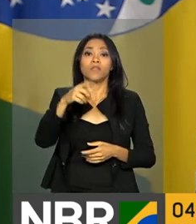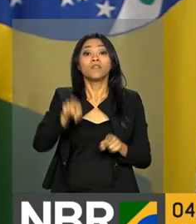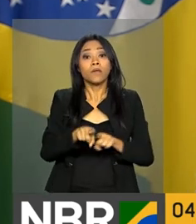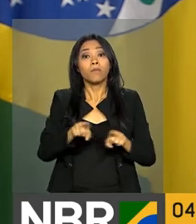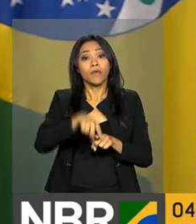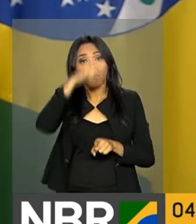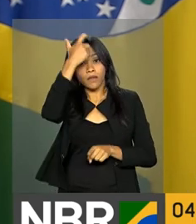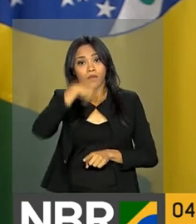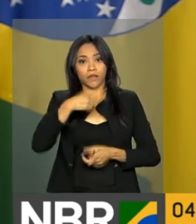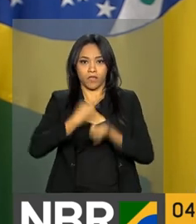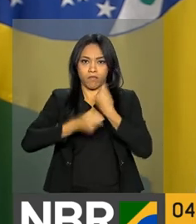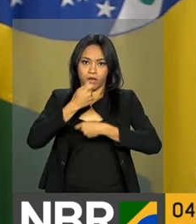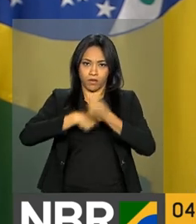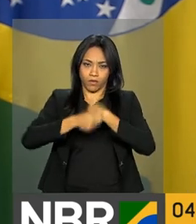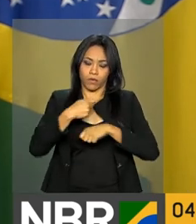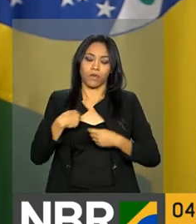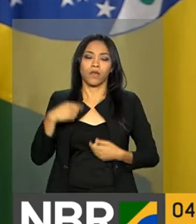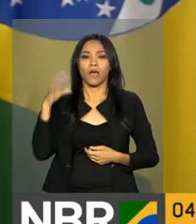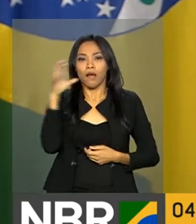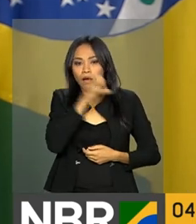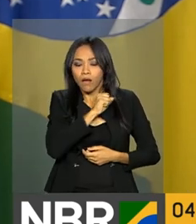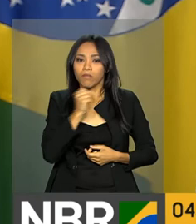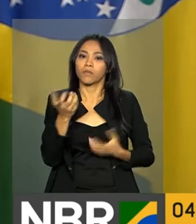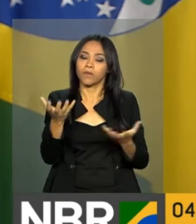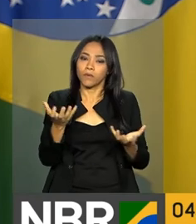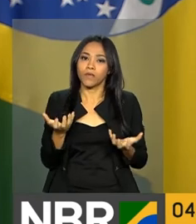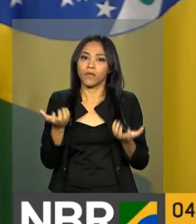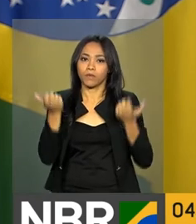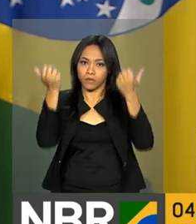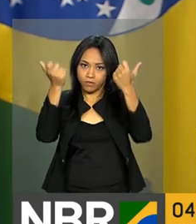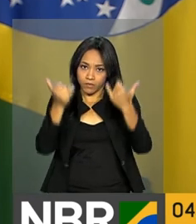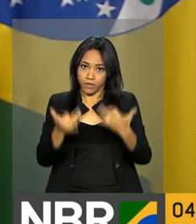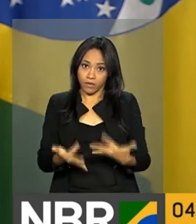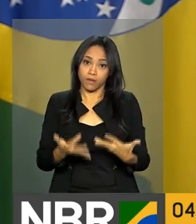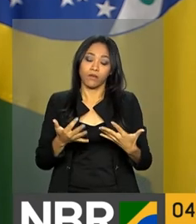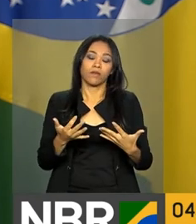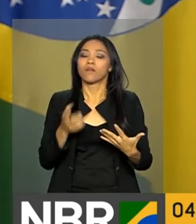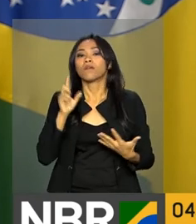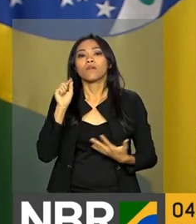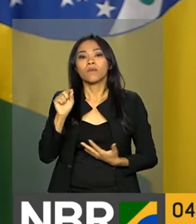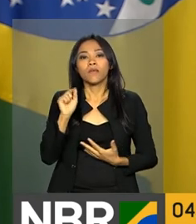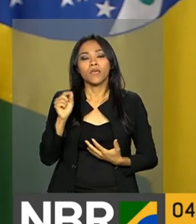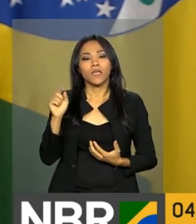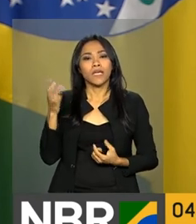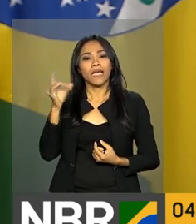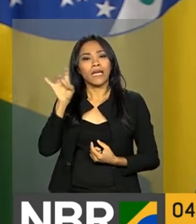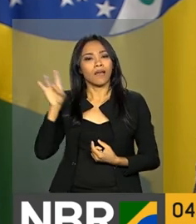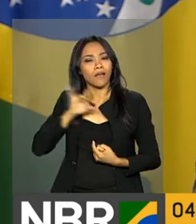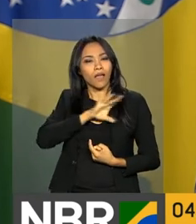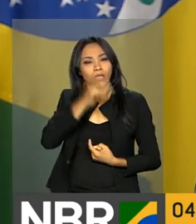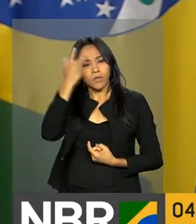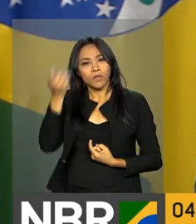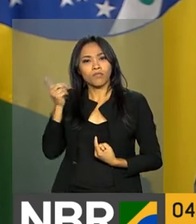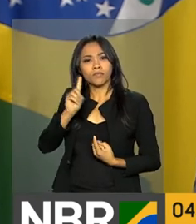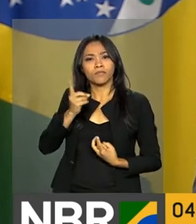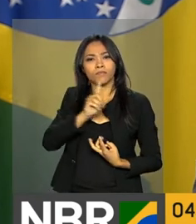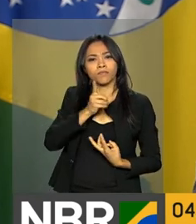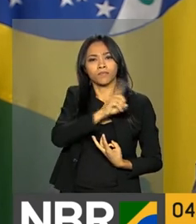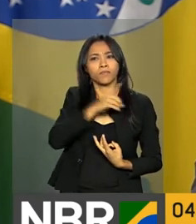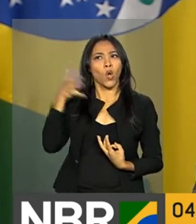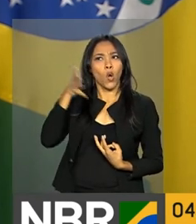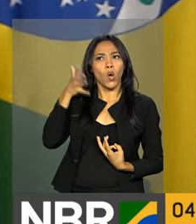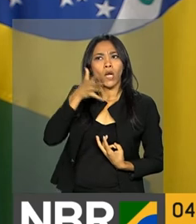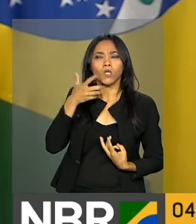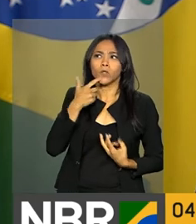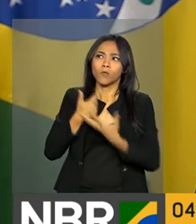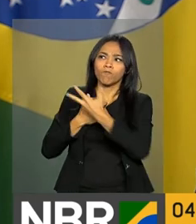muito rapidamente dizer que eu verifico nas palavras dos oradores benefícios da presença significativa